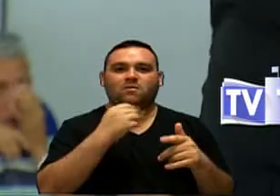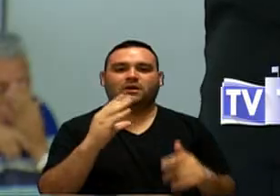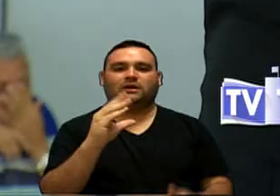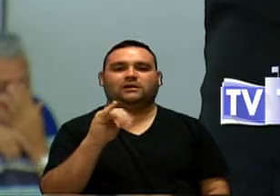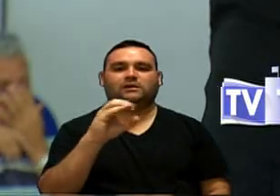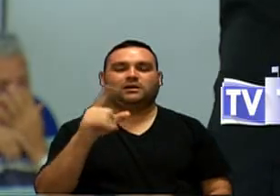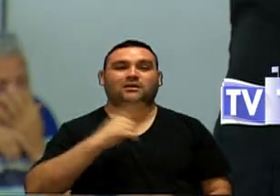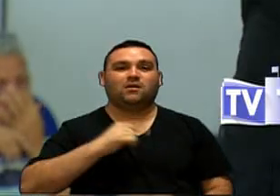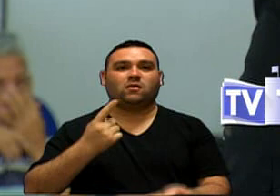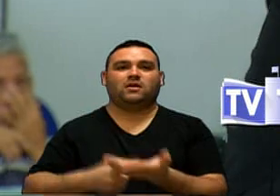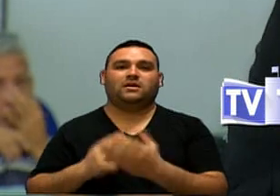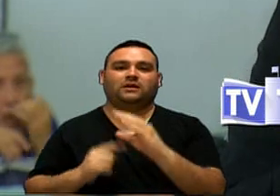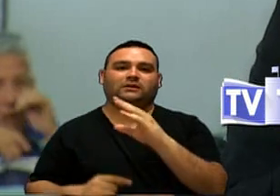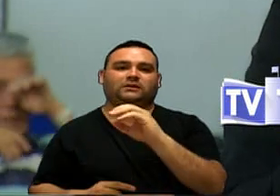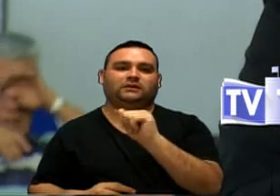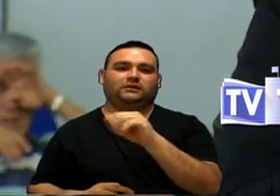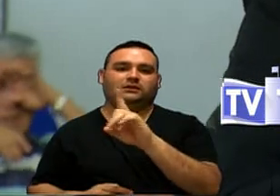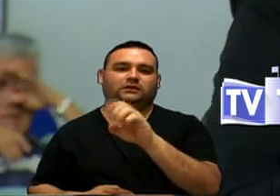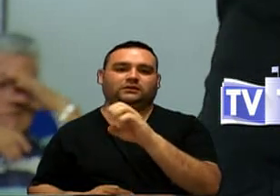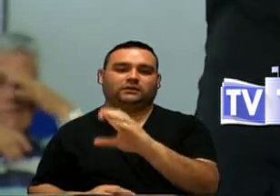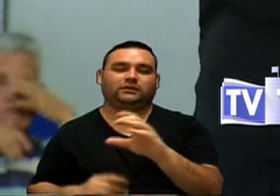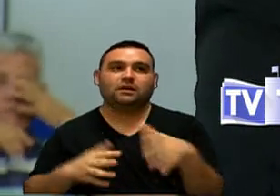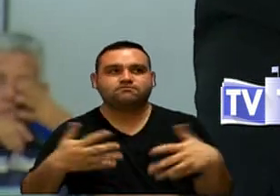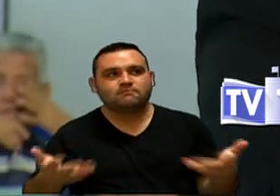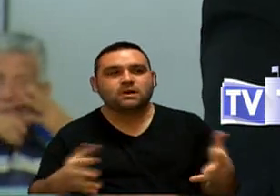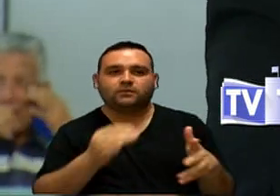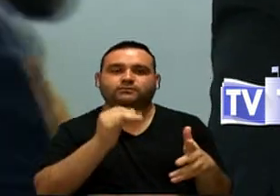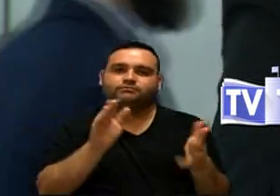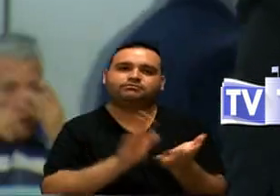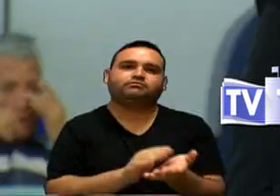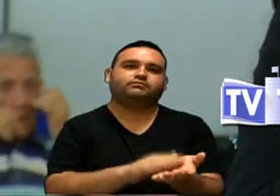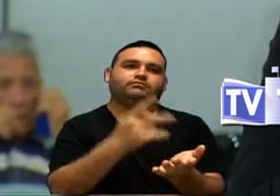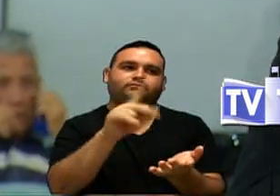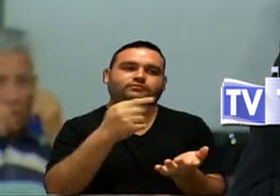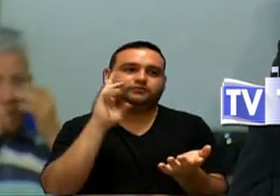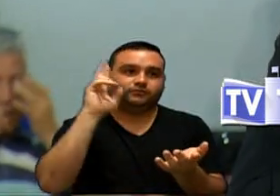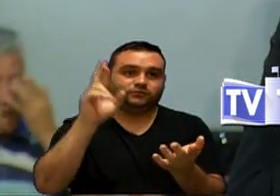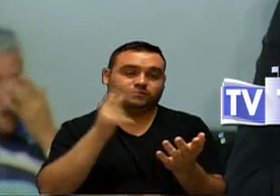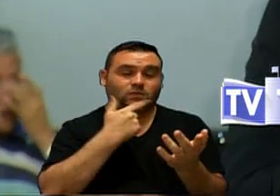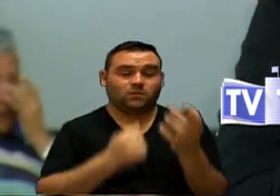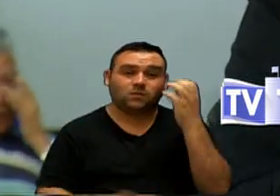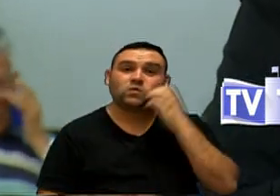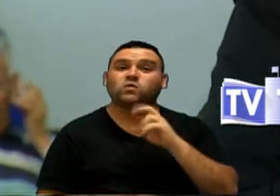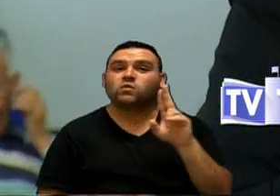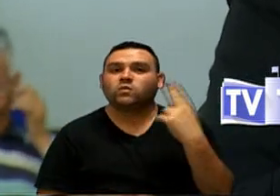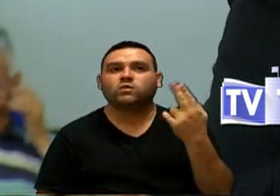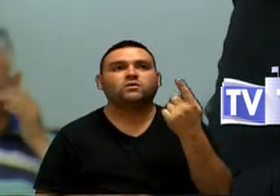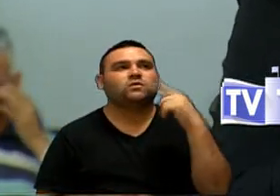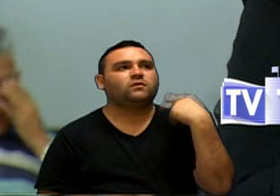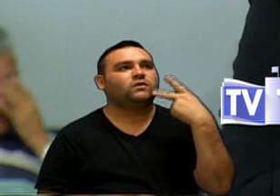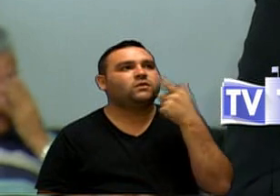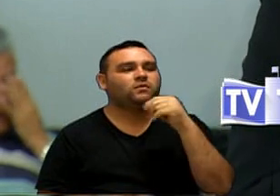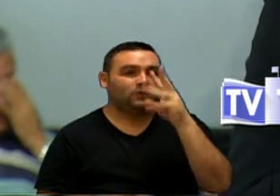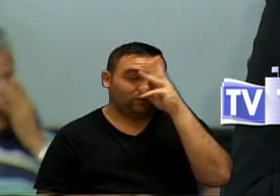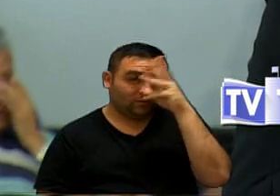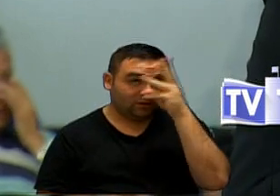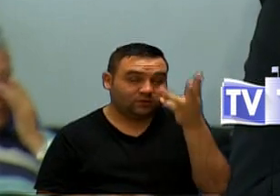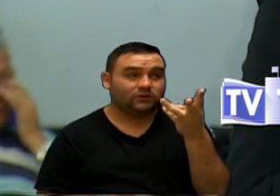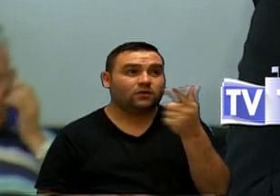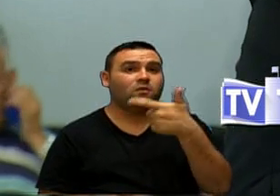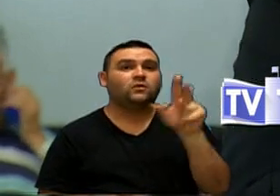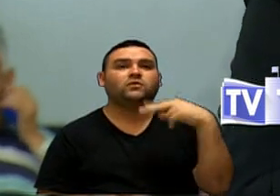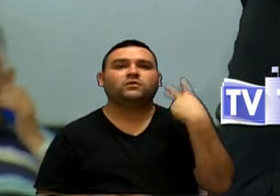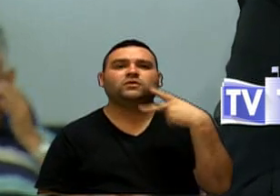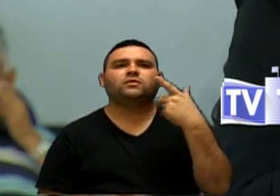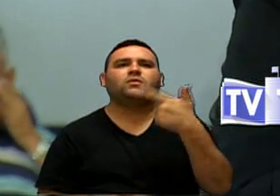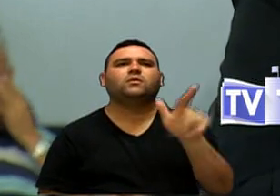aqui, eu tinha um compromisso no CADEC. Mas, assim, parabéns para Vossa Excelência, o vereador Hudson, o vereador Vanderlei, o vereador...